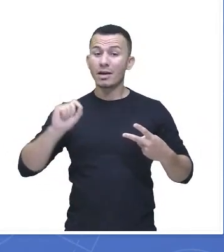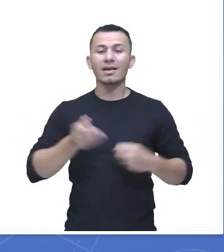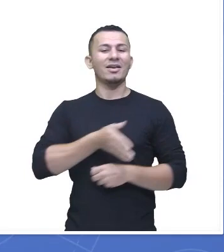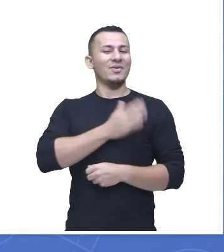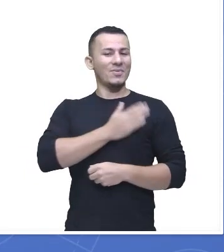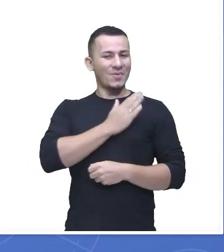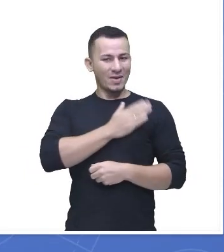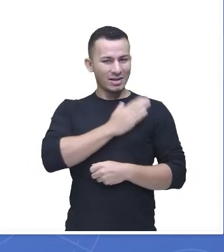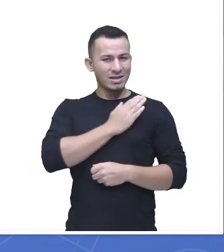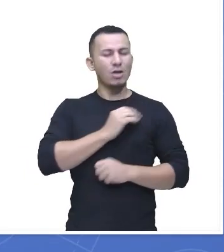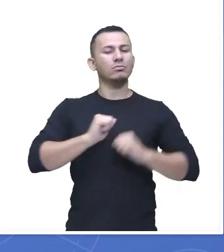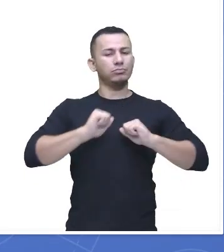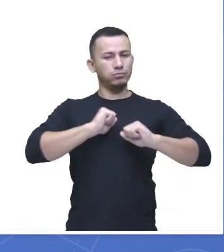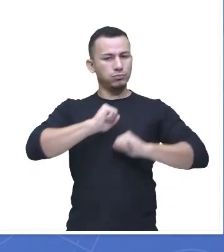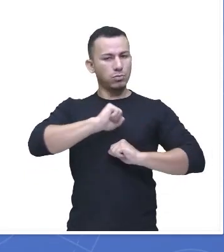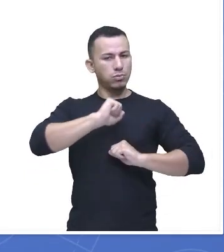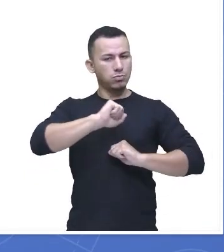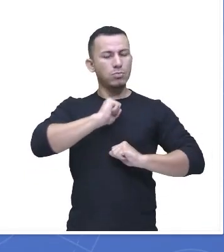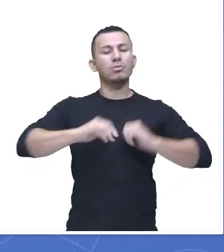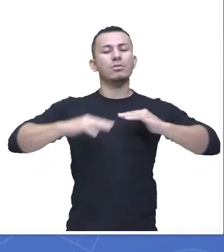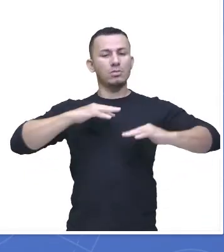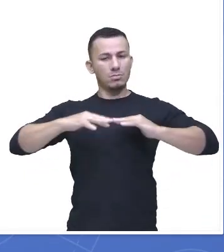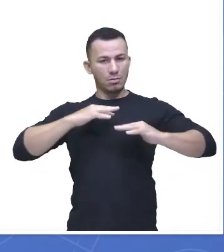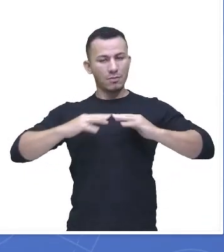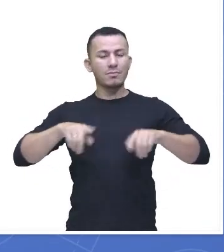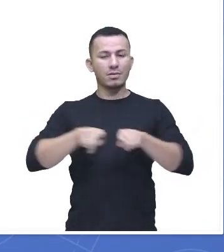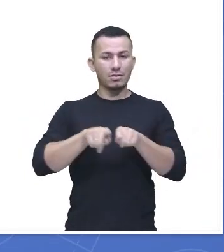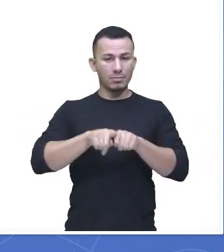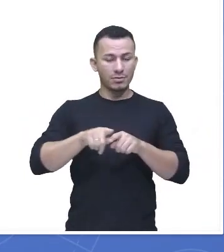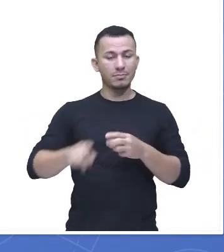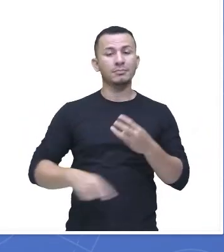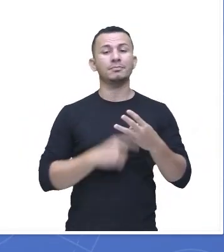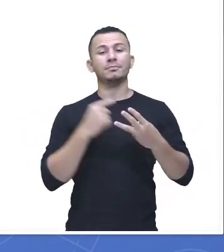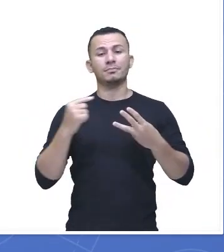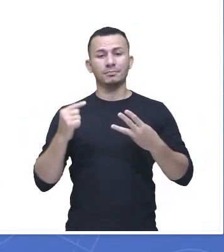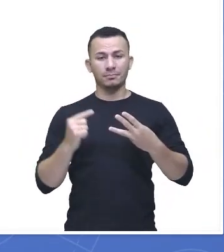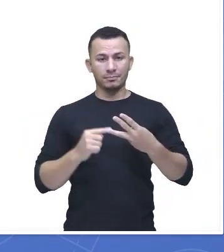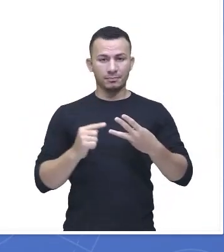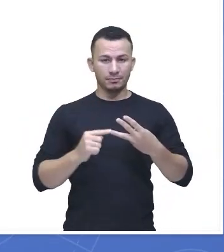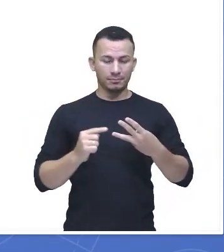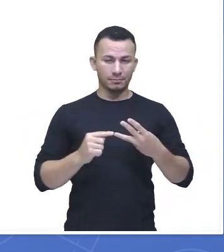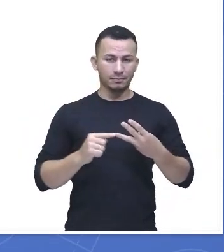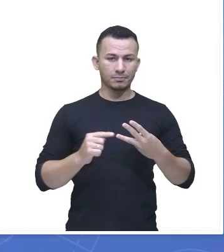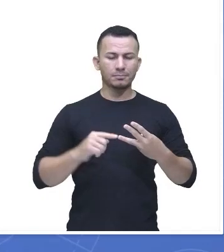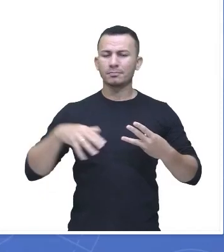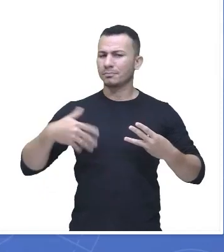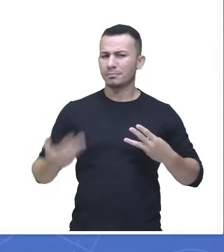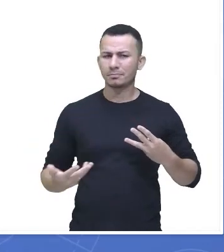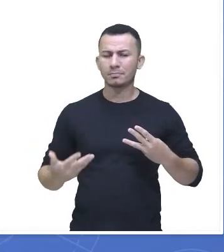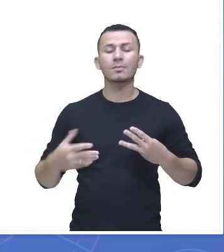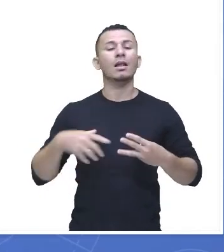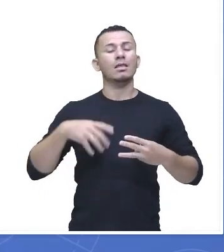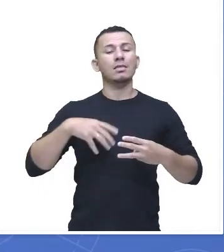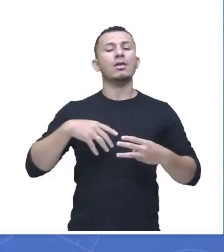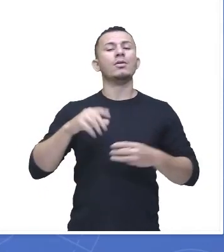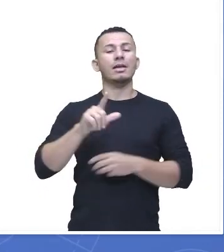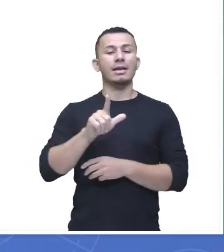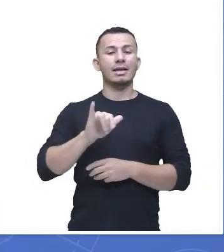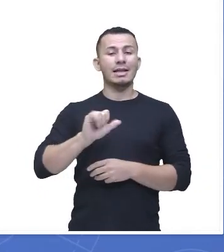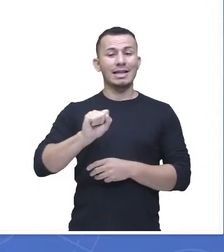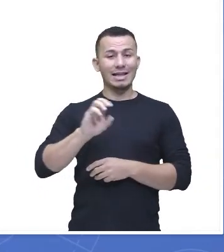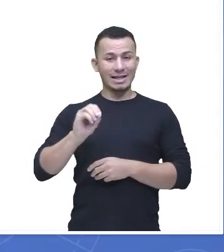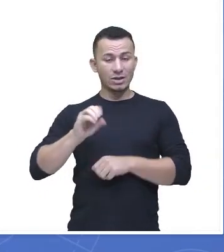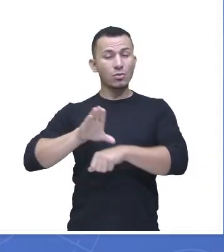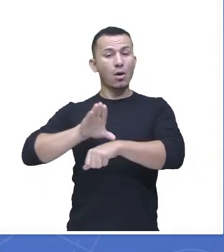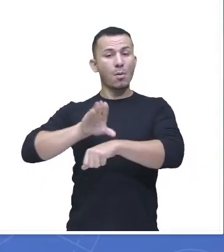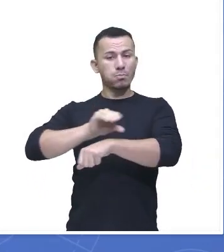nosso coração, é só lá que tem esse músculo, tá bom? E nós também temos aí o músculo liso,